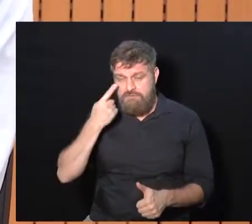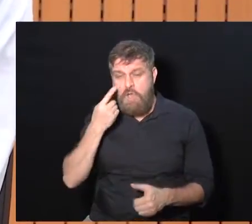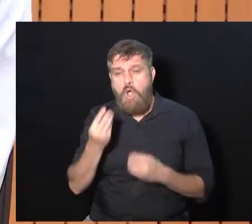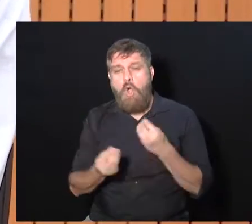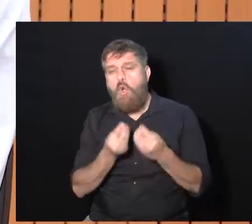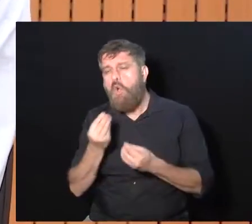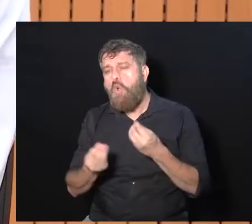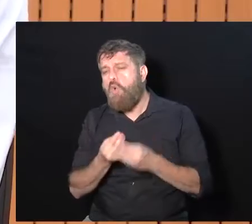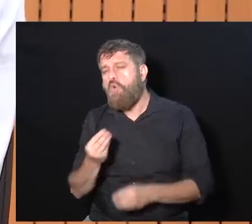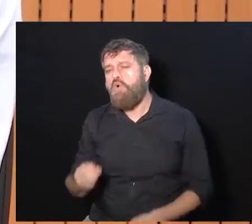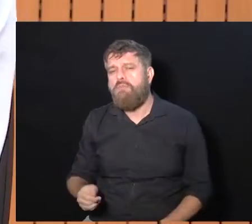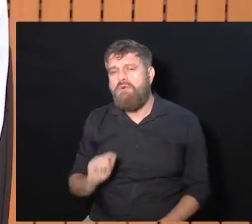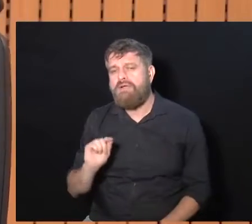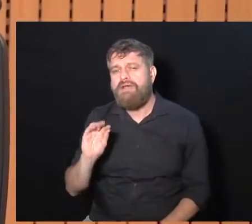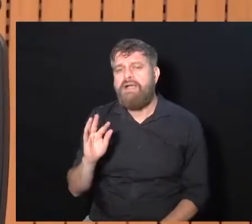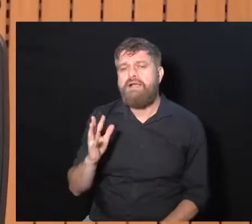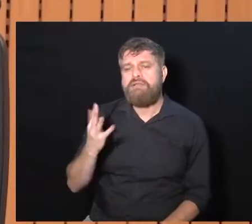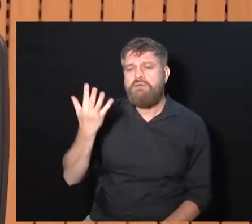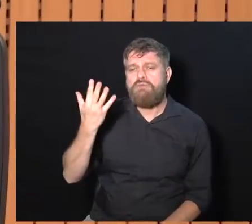estágio de